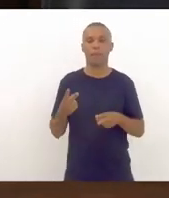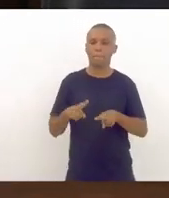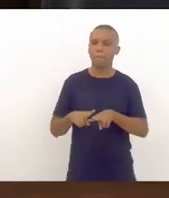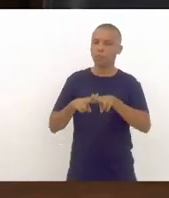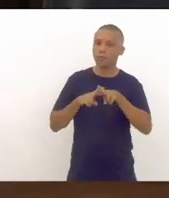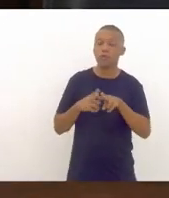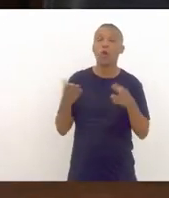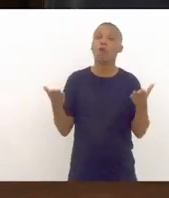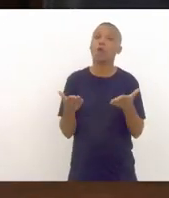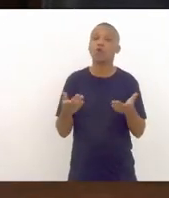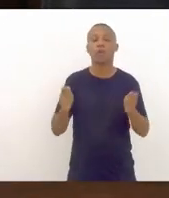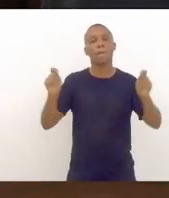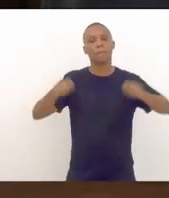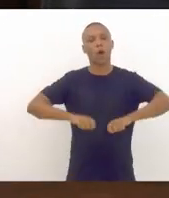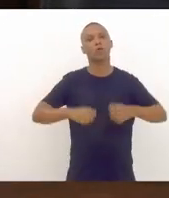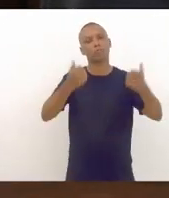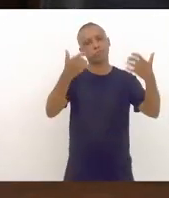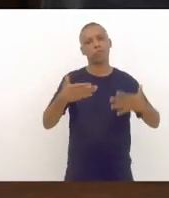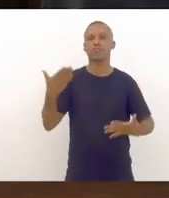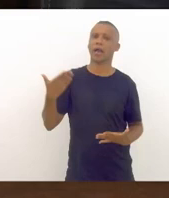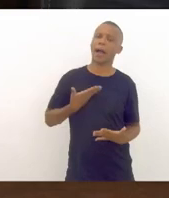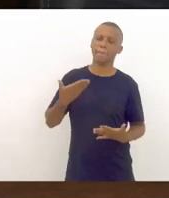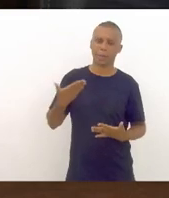e hoje eu posso te chamar de amigo,